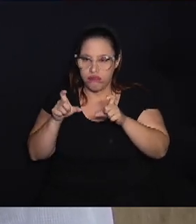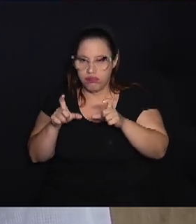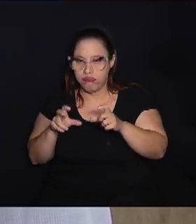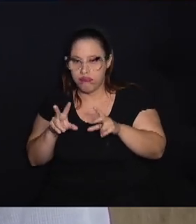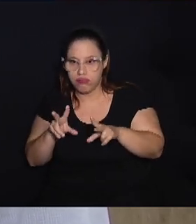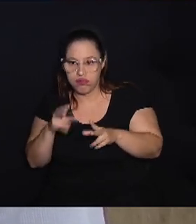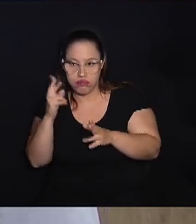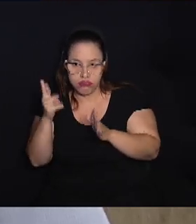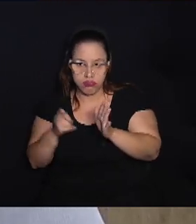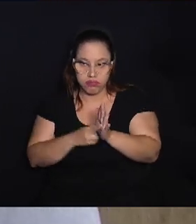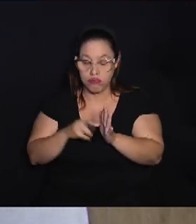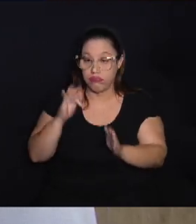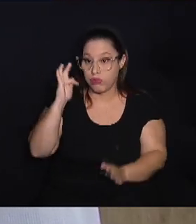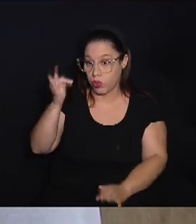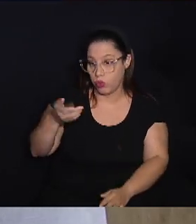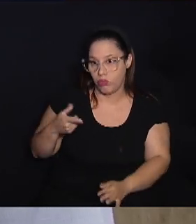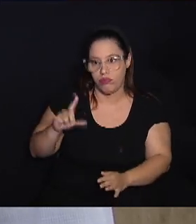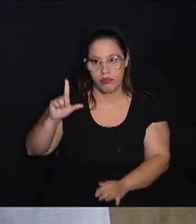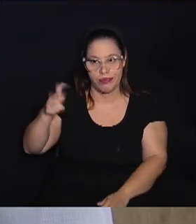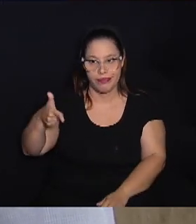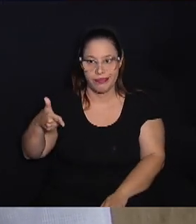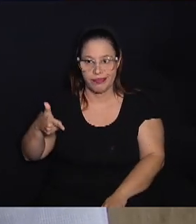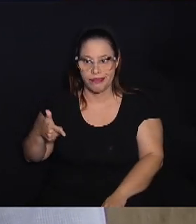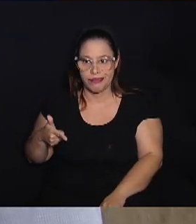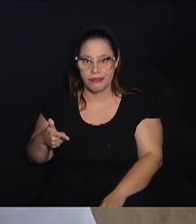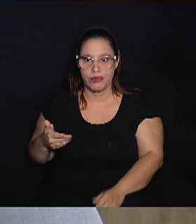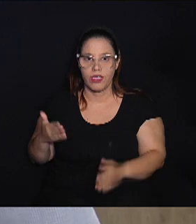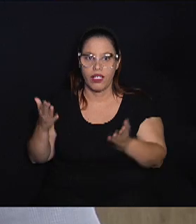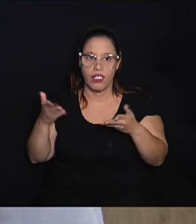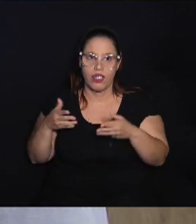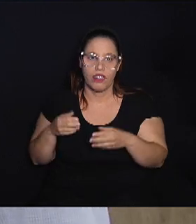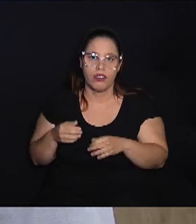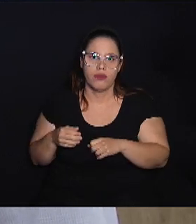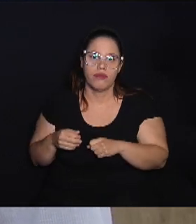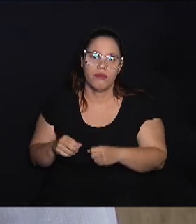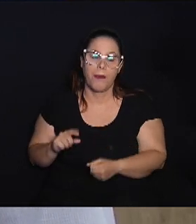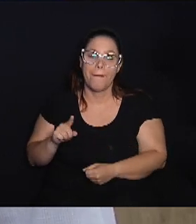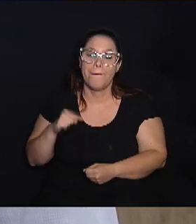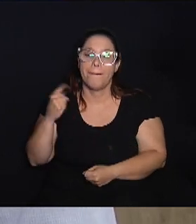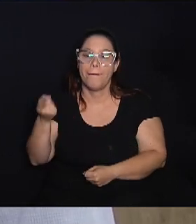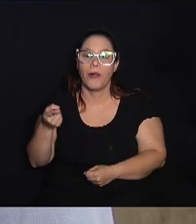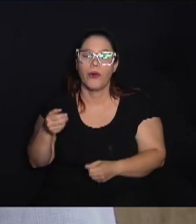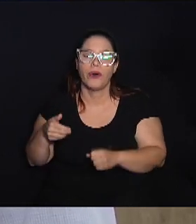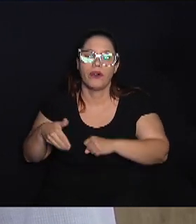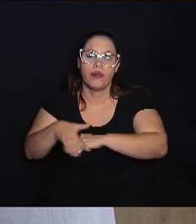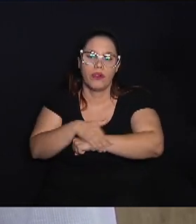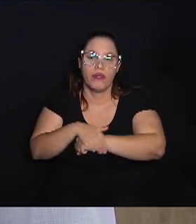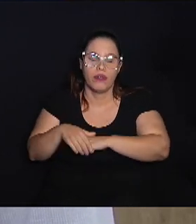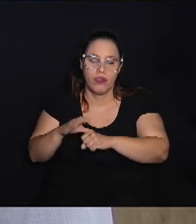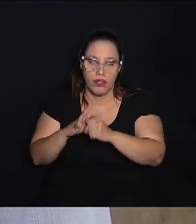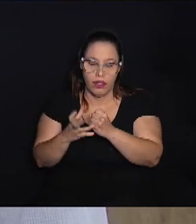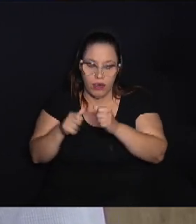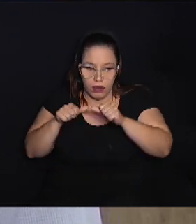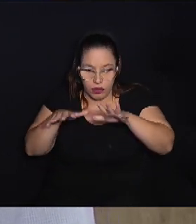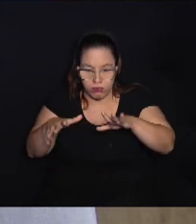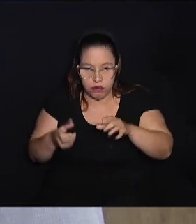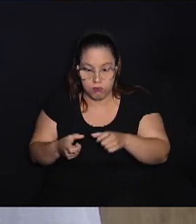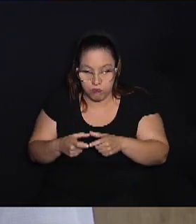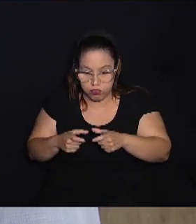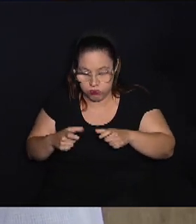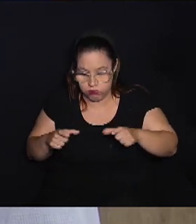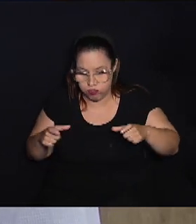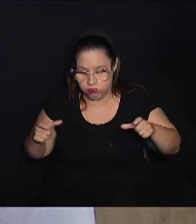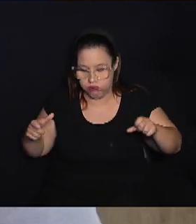futuro temos que fazer outras. No atual momento, a gente viu que, em relação à pós-pandemia, aumentou demais, né, o número de moradores em